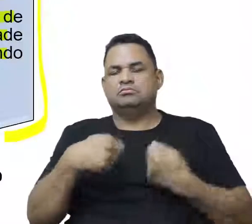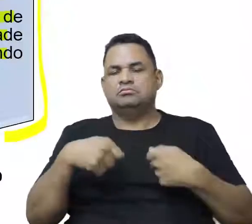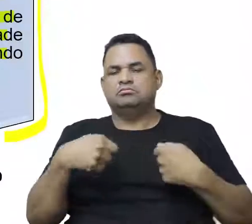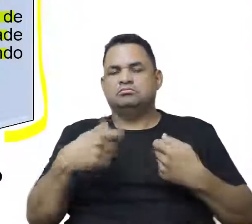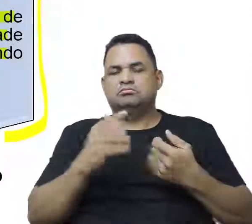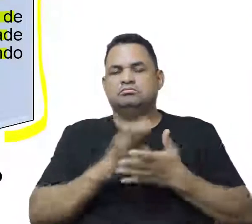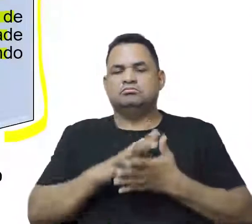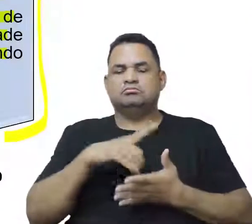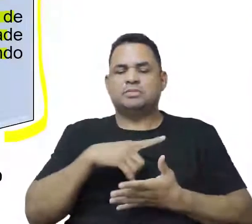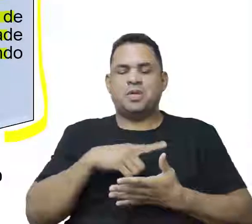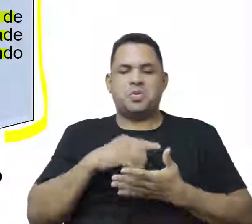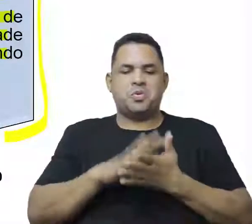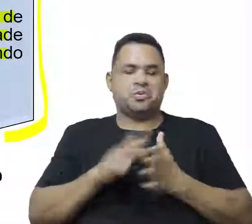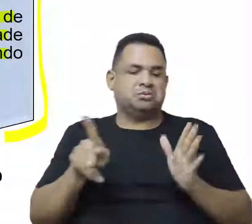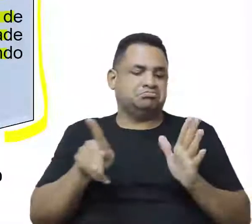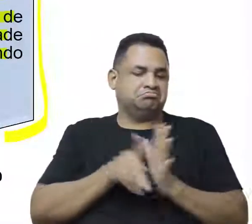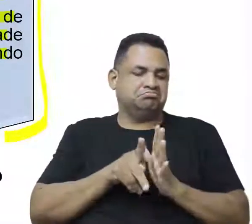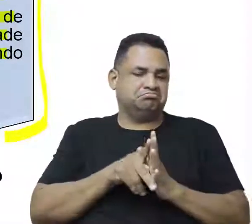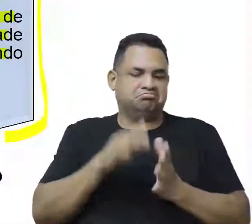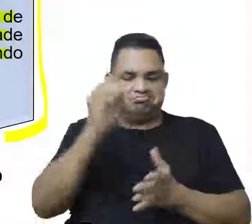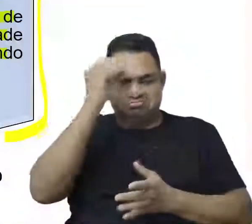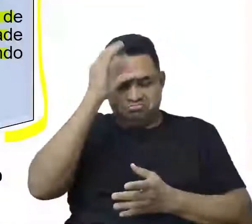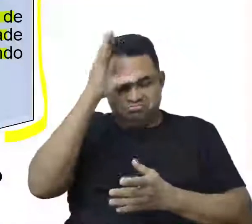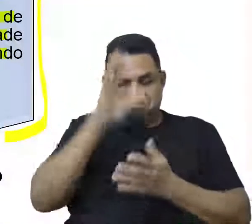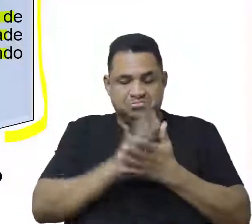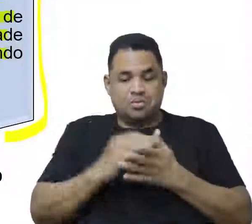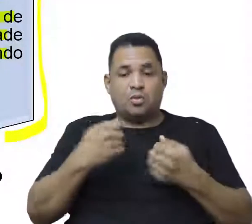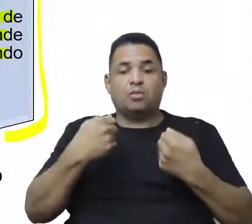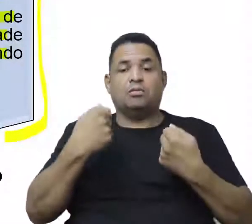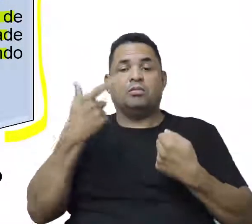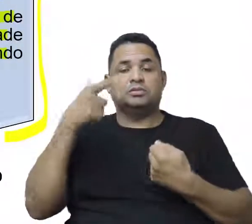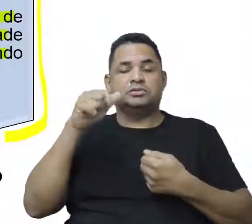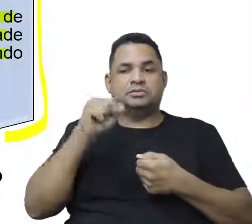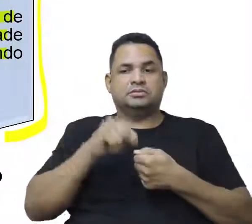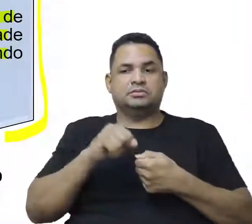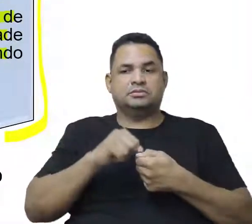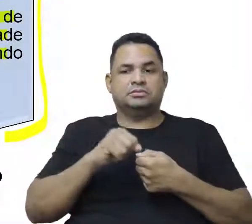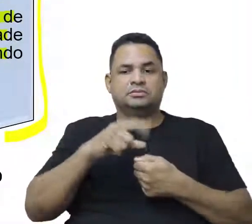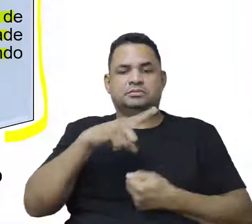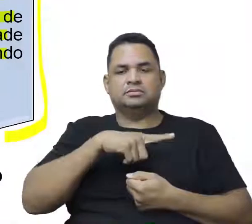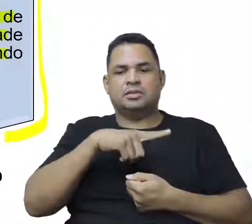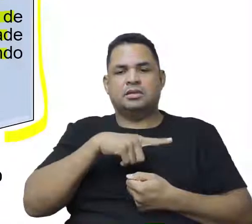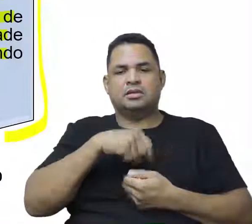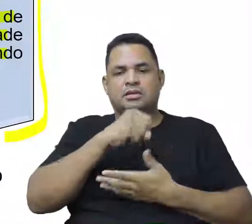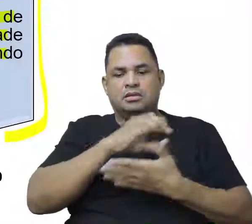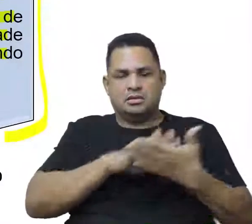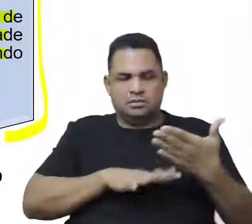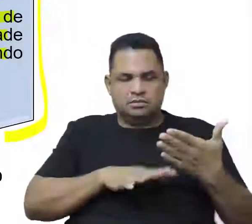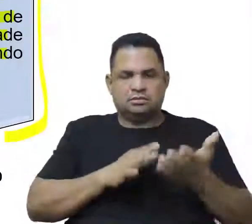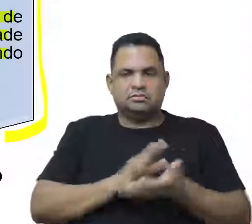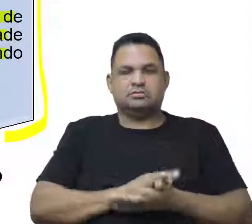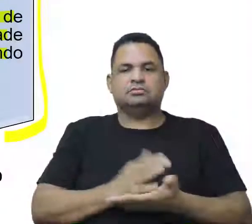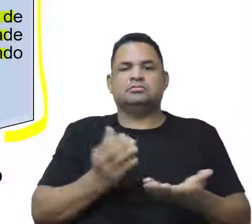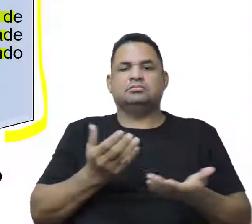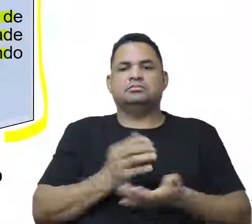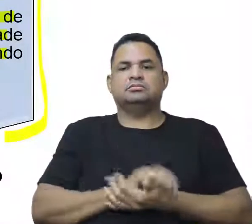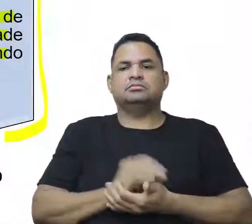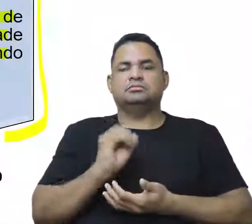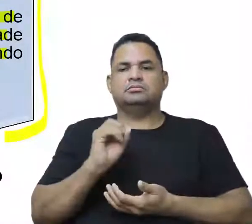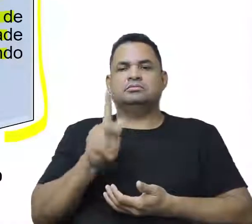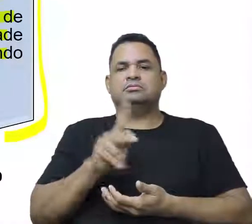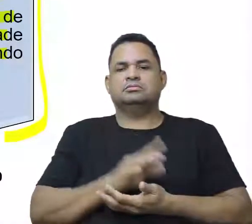ter um conhecimento muito específico e você consegue resolver. Tem questão assim no Enem? Tem questão assim no Enem,